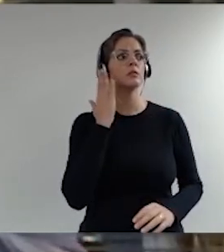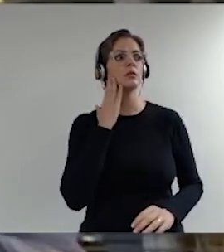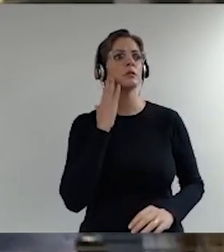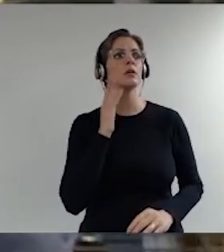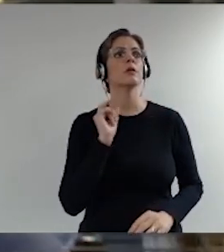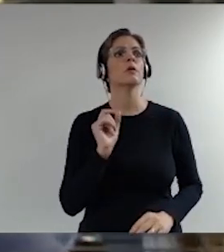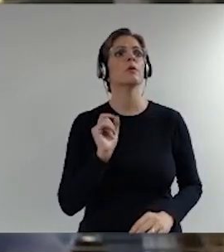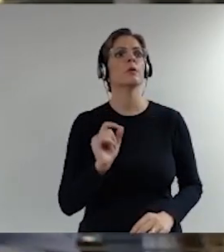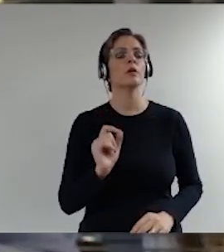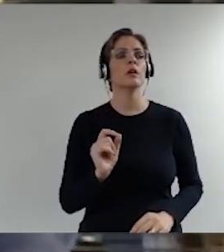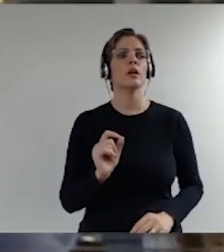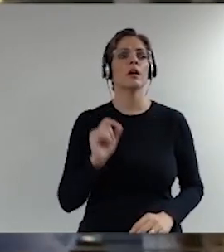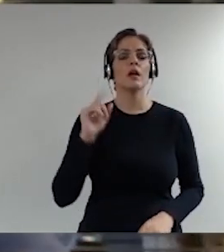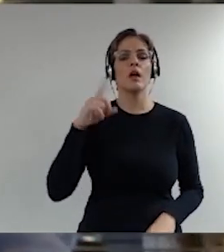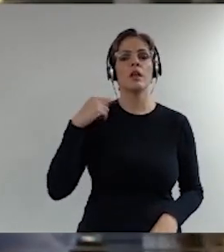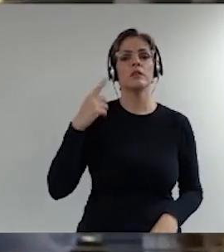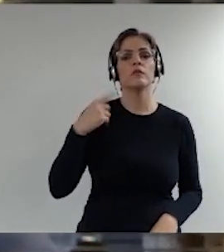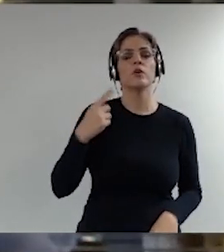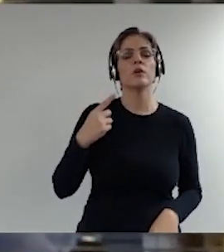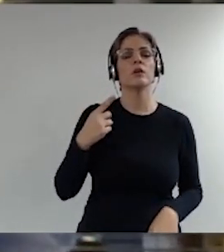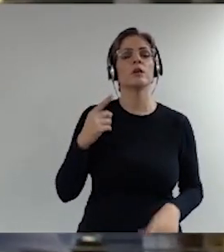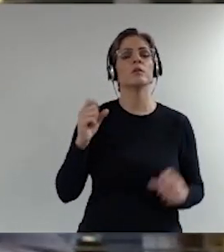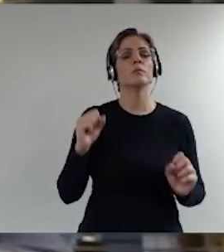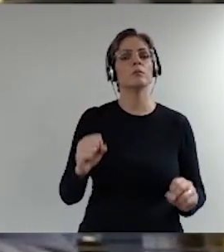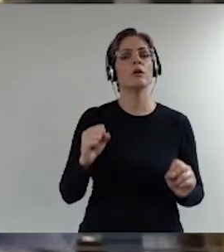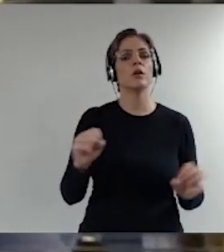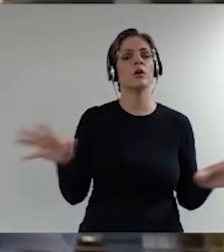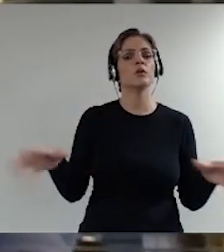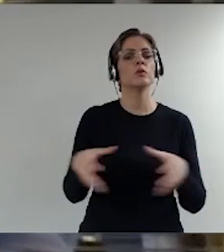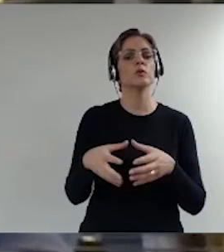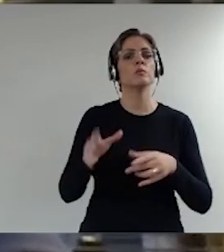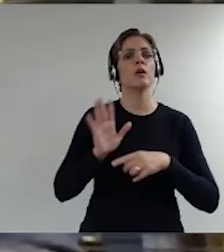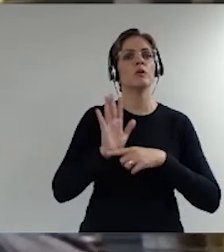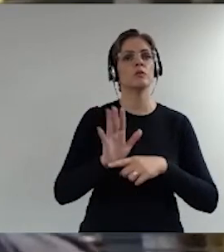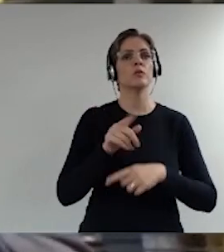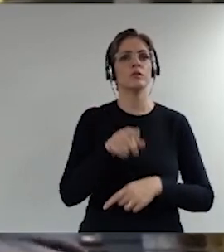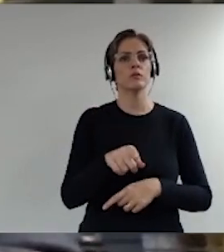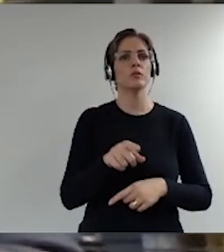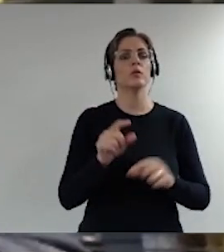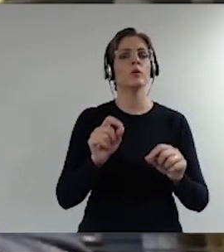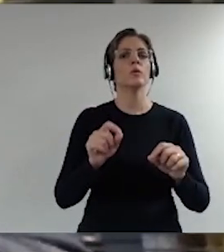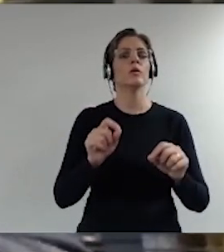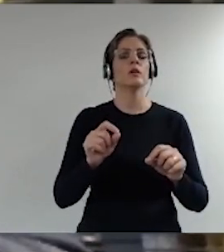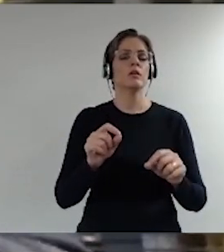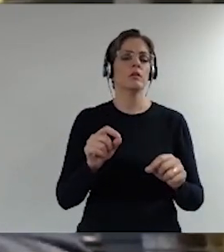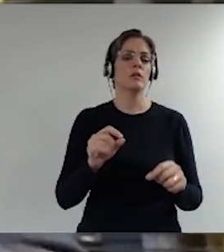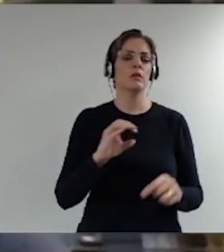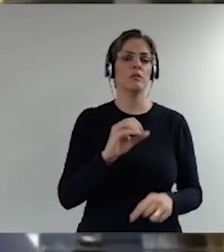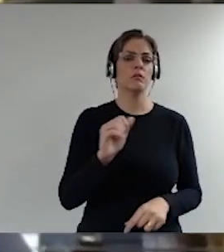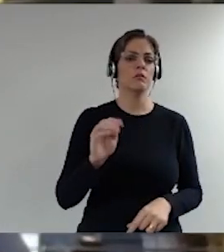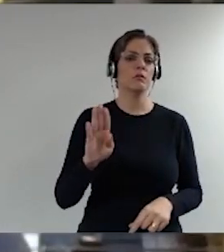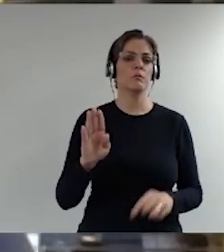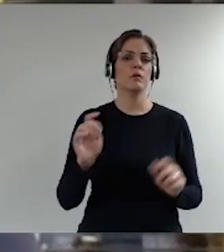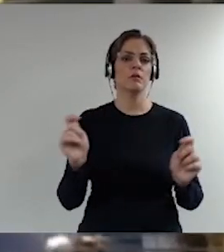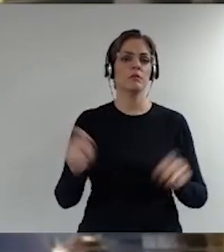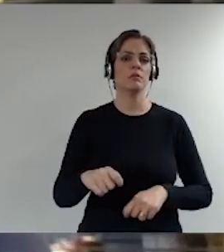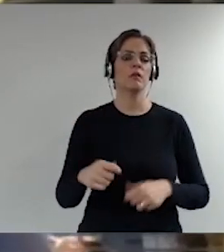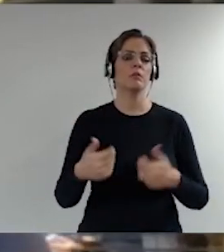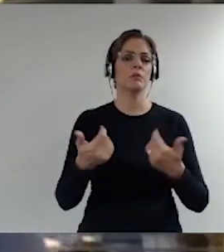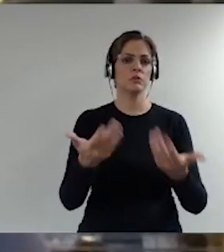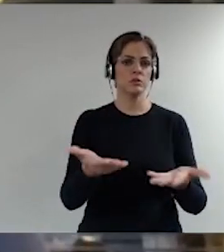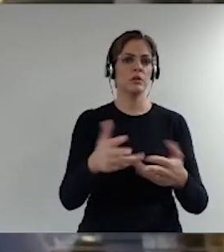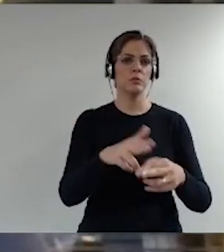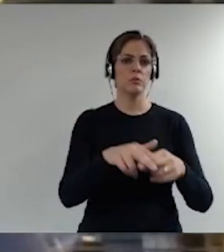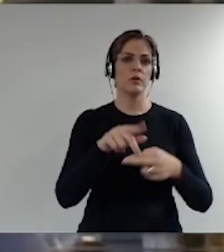a advocacia faz por você, o que o sistema OAB lhe entrega da sua anuidade.